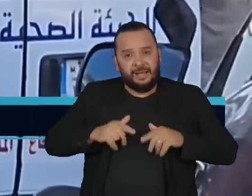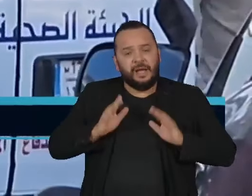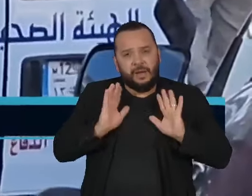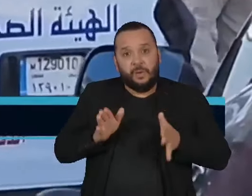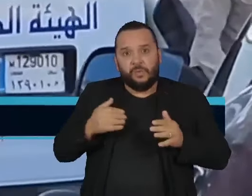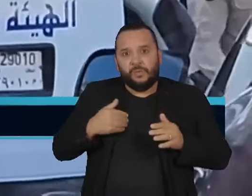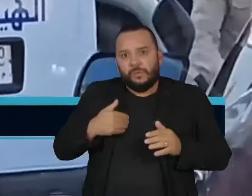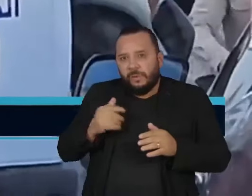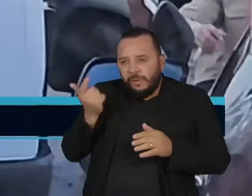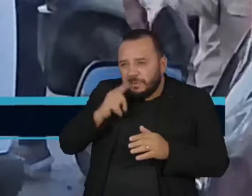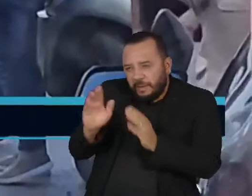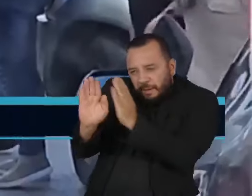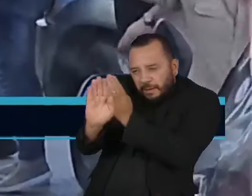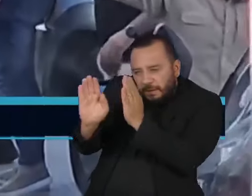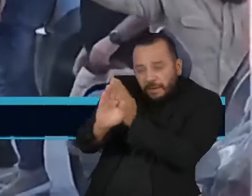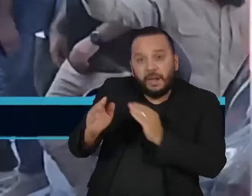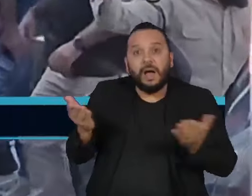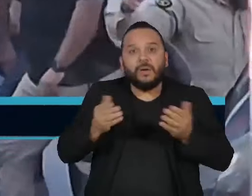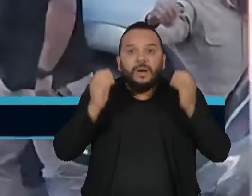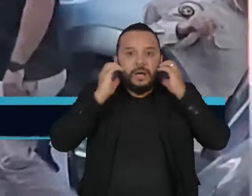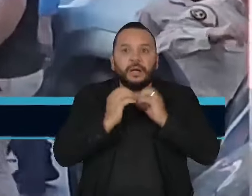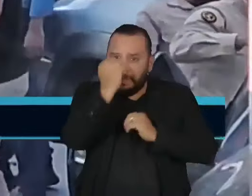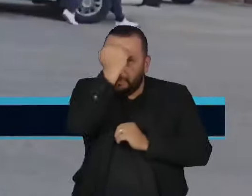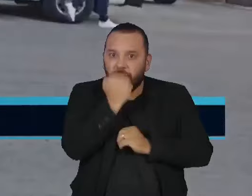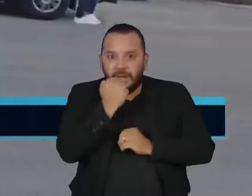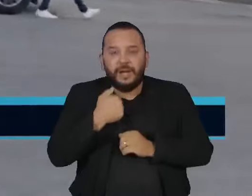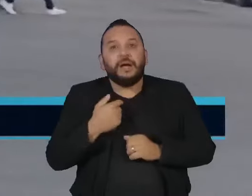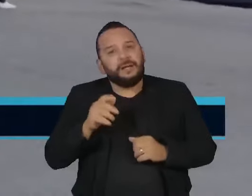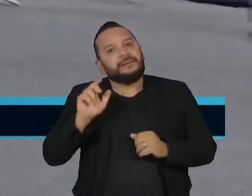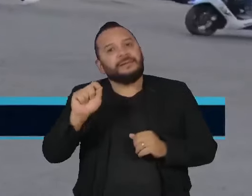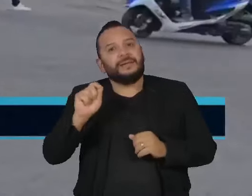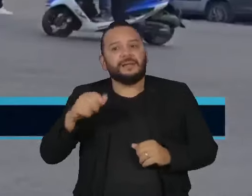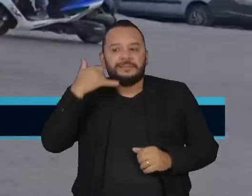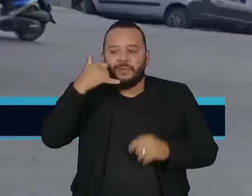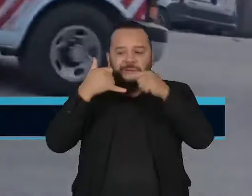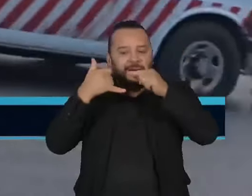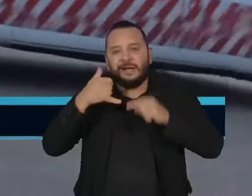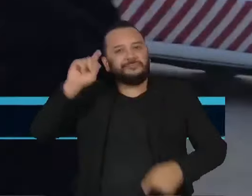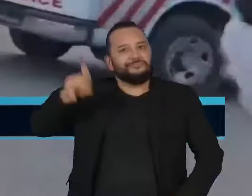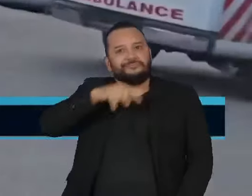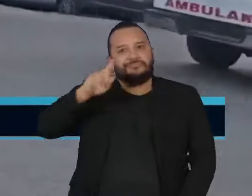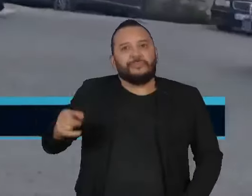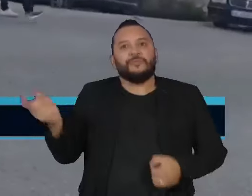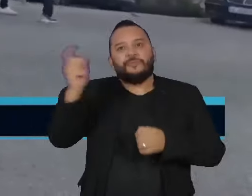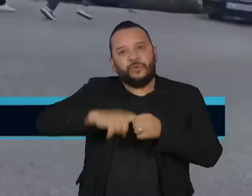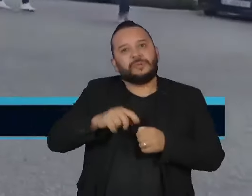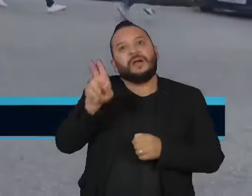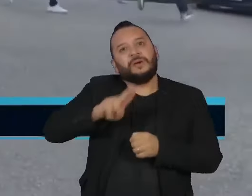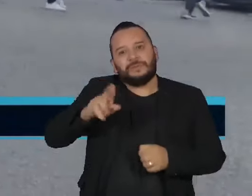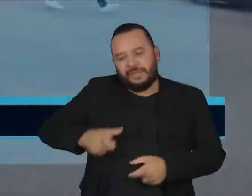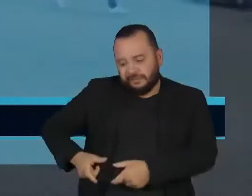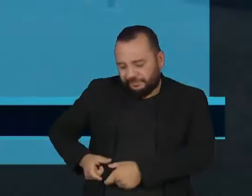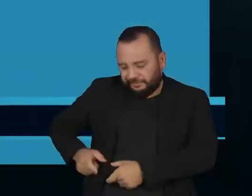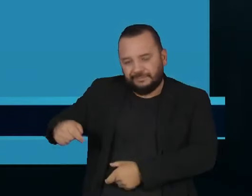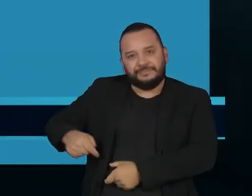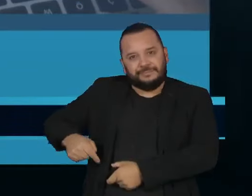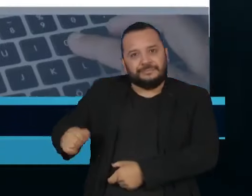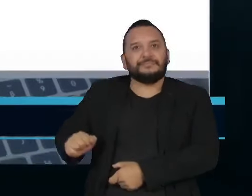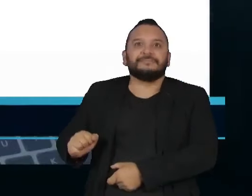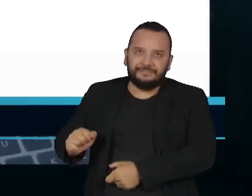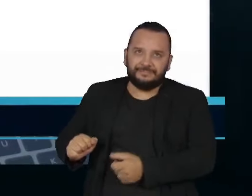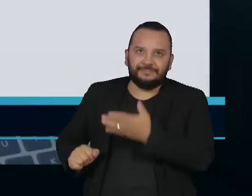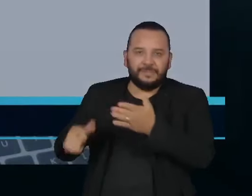Hezbollah recentemente orientaram seus militantes a trocar os smartphones e voltar aos antigos pagers. Segundo o